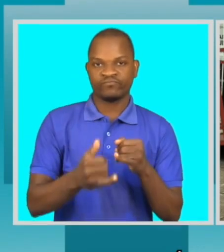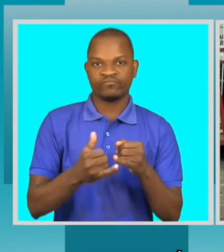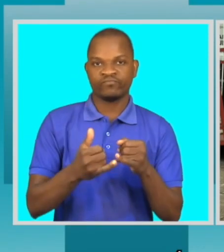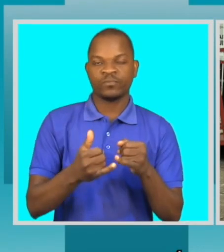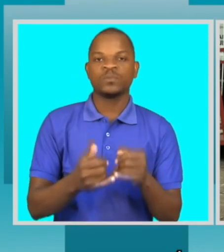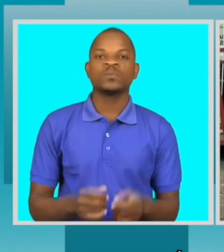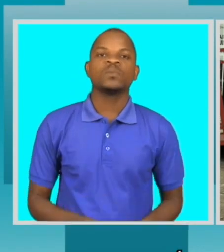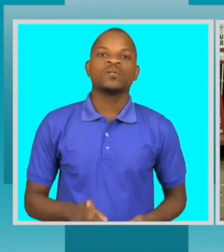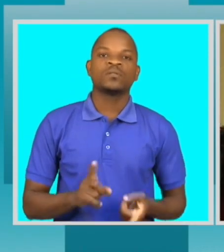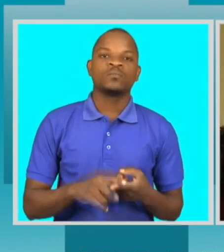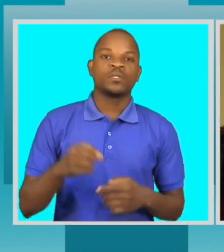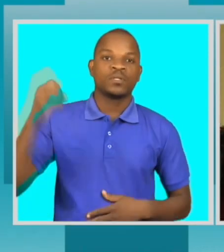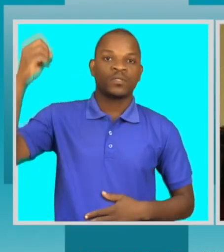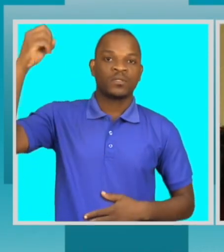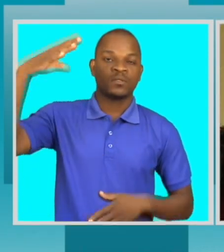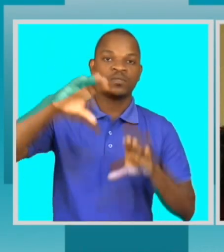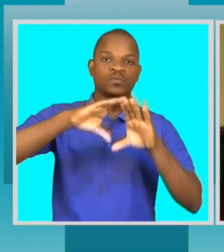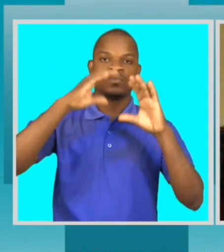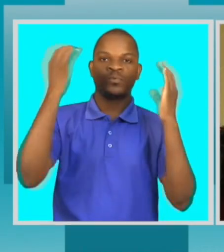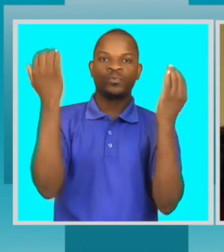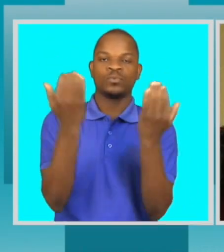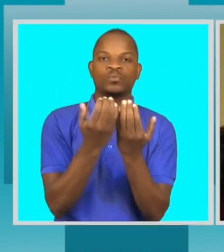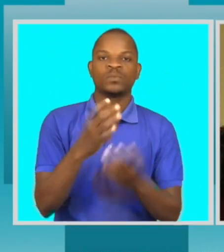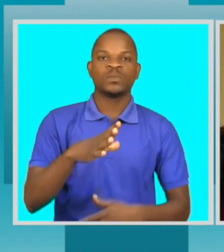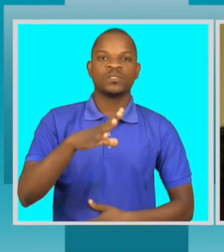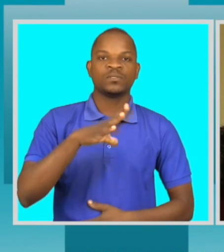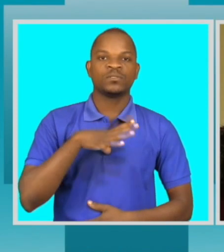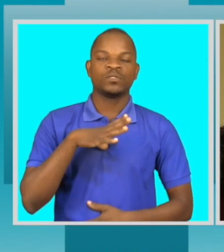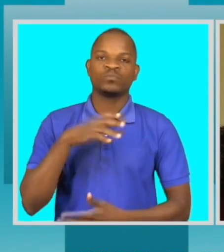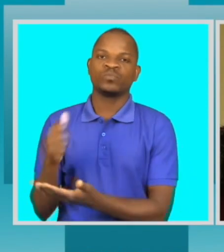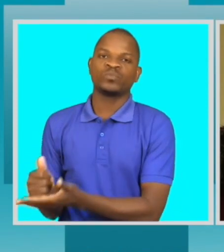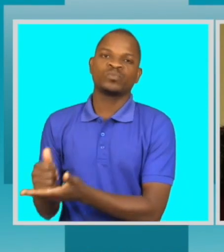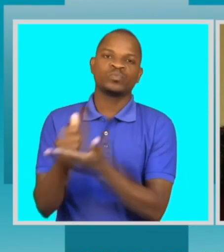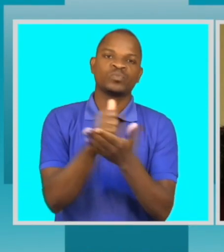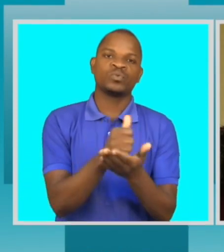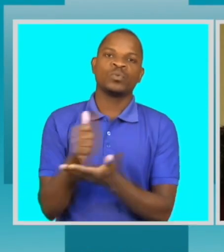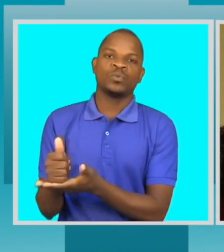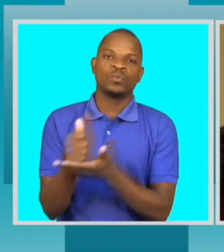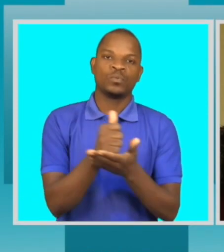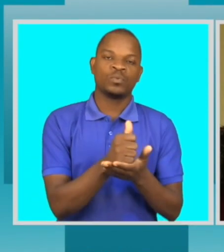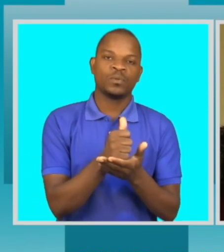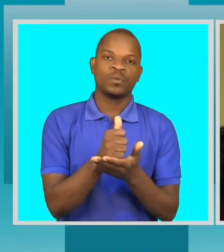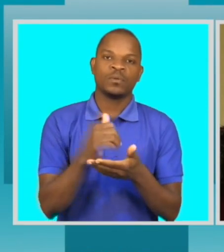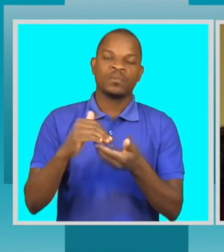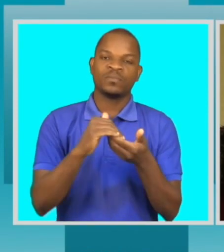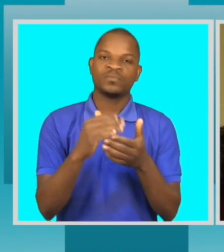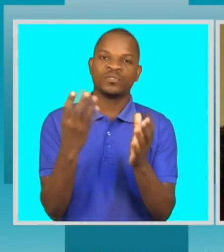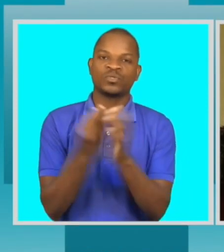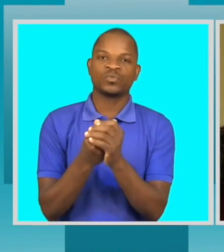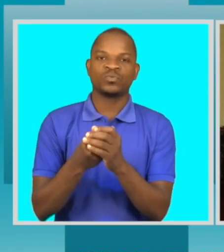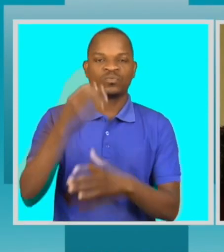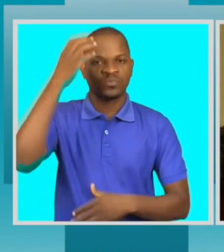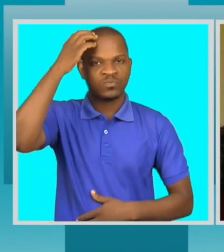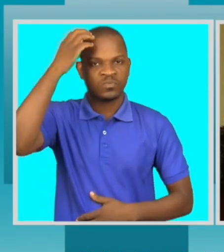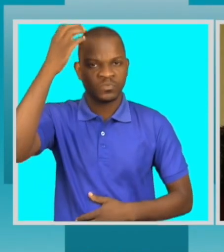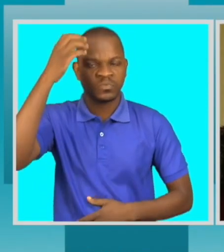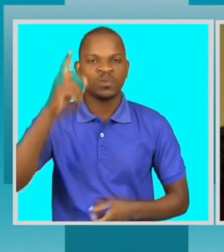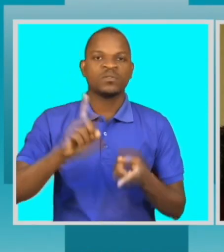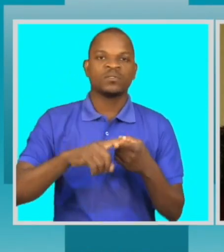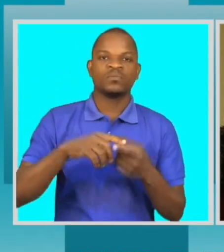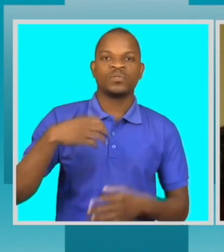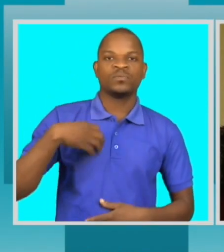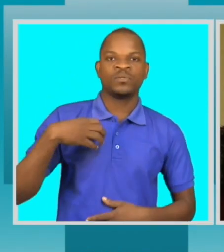para finalizarmos nesta conversa? A Life of Gold tem apoiado, em parceria com o governo, o